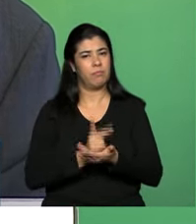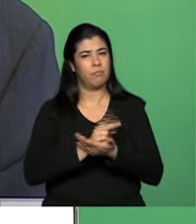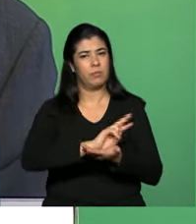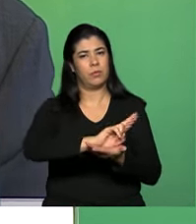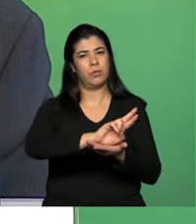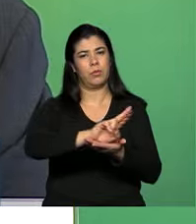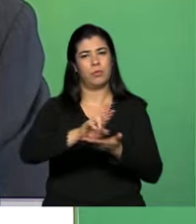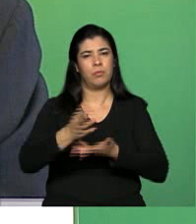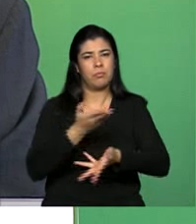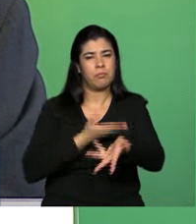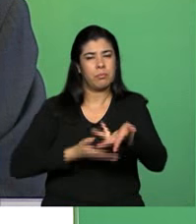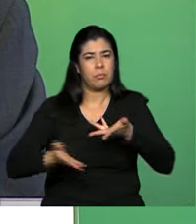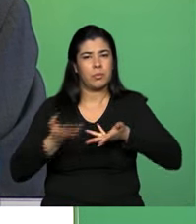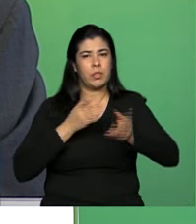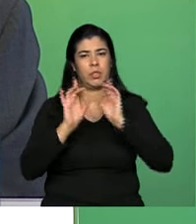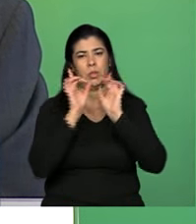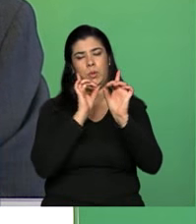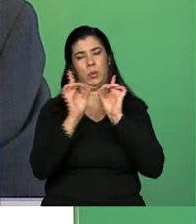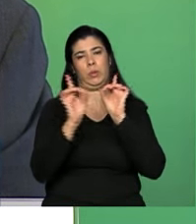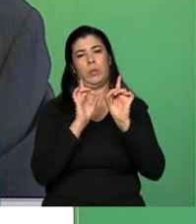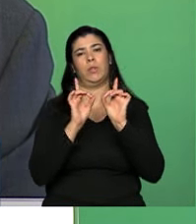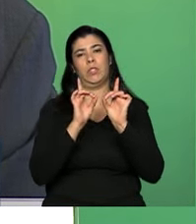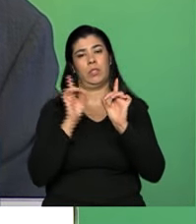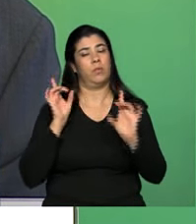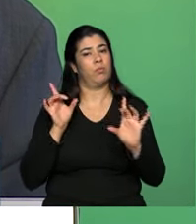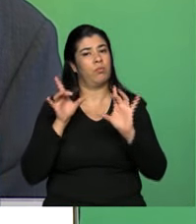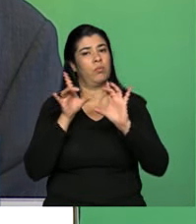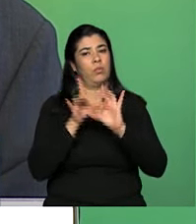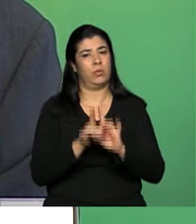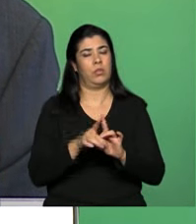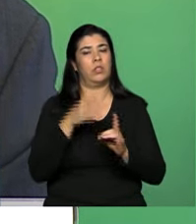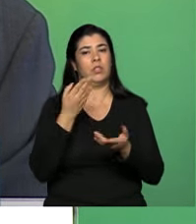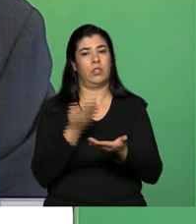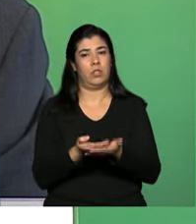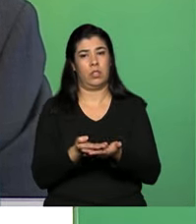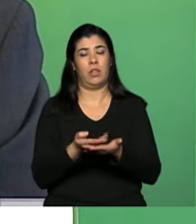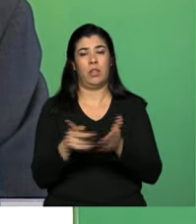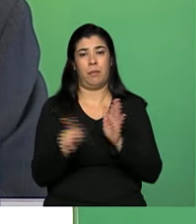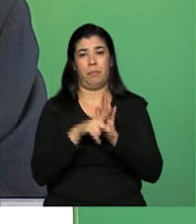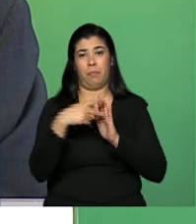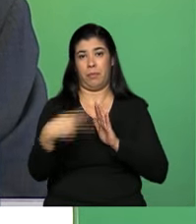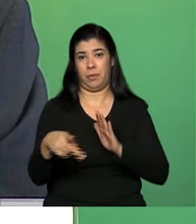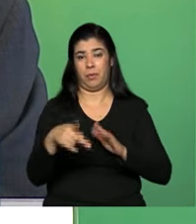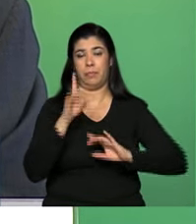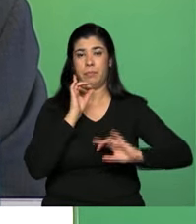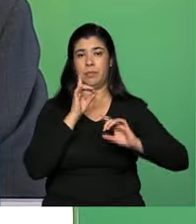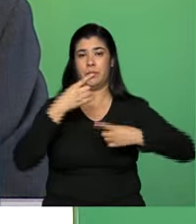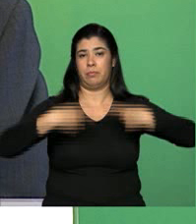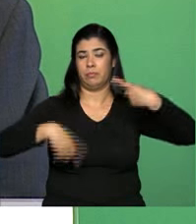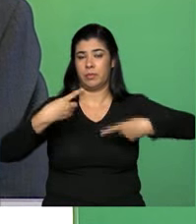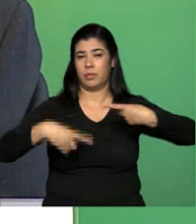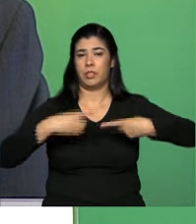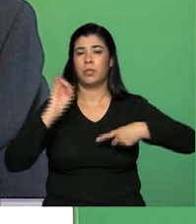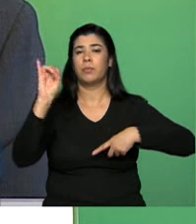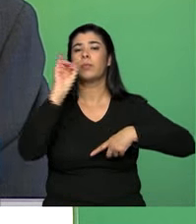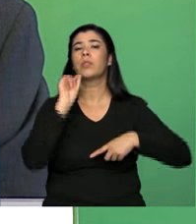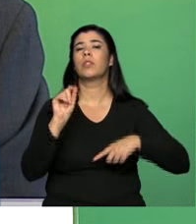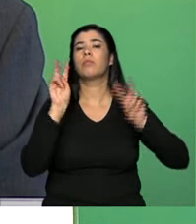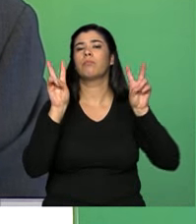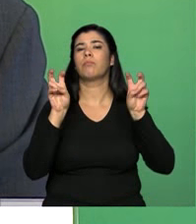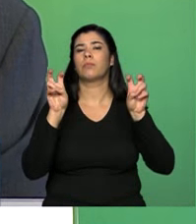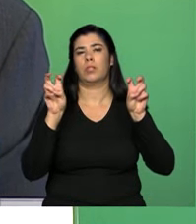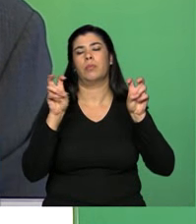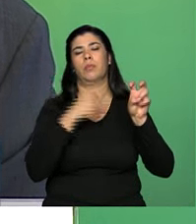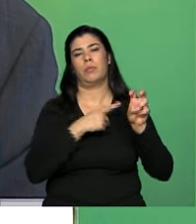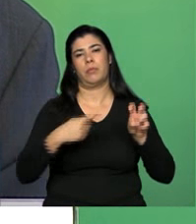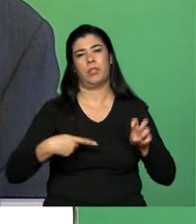convergências eu acredito que haverá muita unidade na discussão dessa importante questão que a